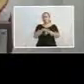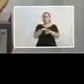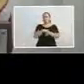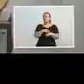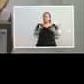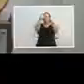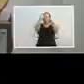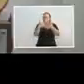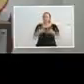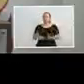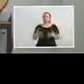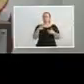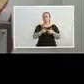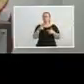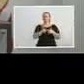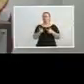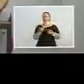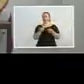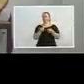relatando essa questão e pedindo